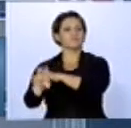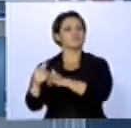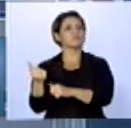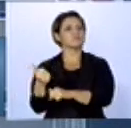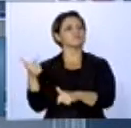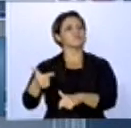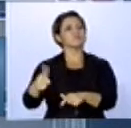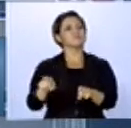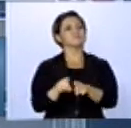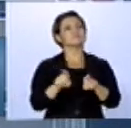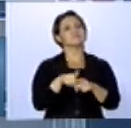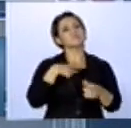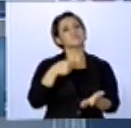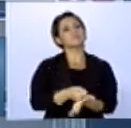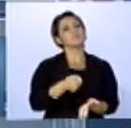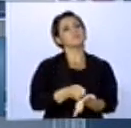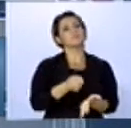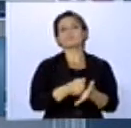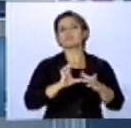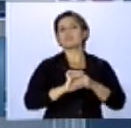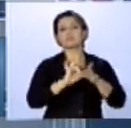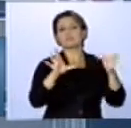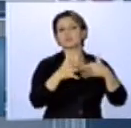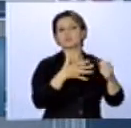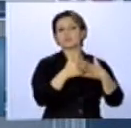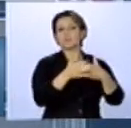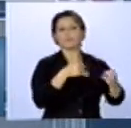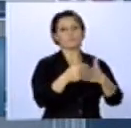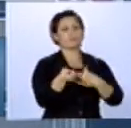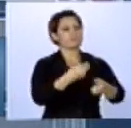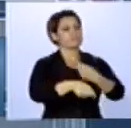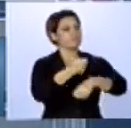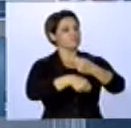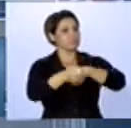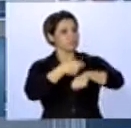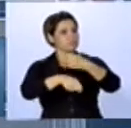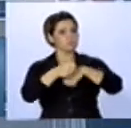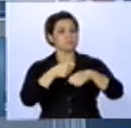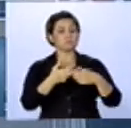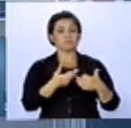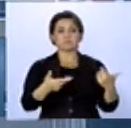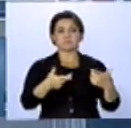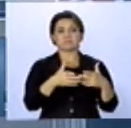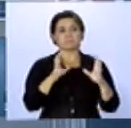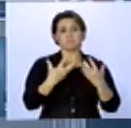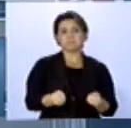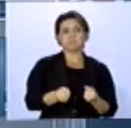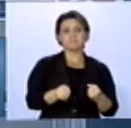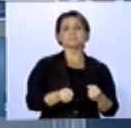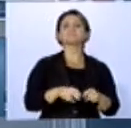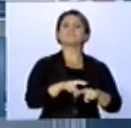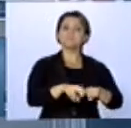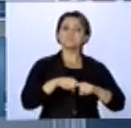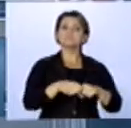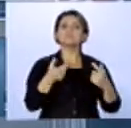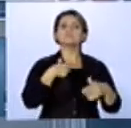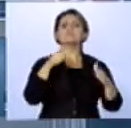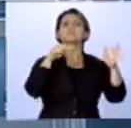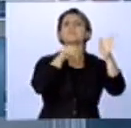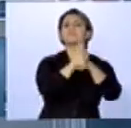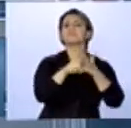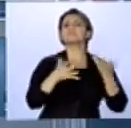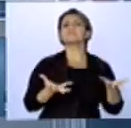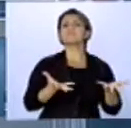sobre esse Caixa 2 Deve existir independente do modelo de financiamento de campanhas é adotado portanto fica a pergunta